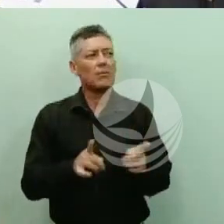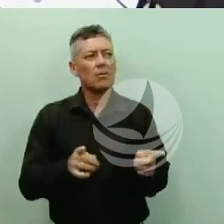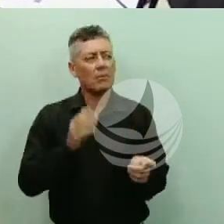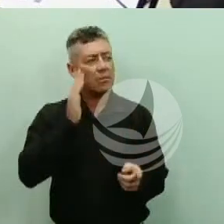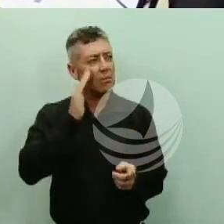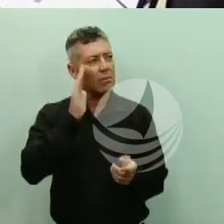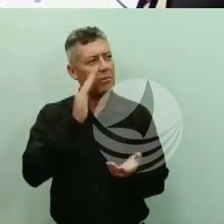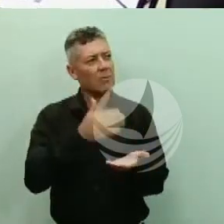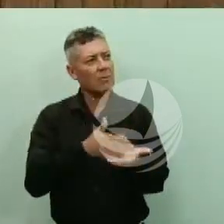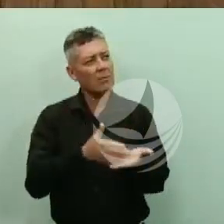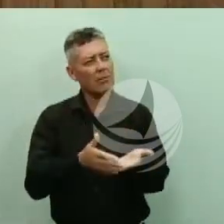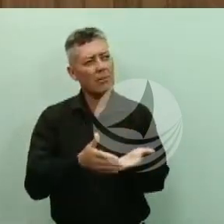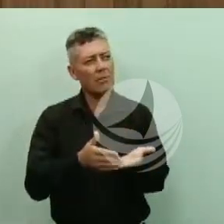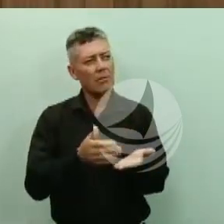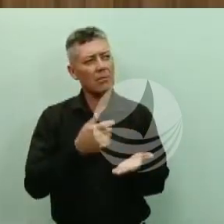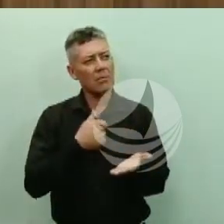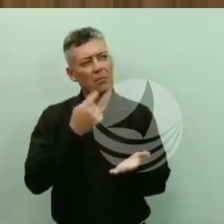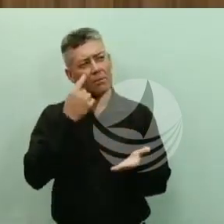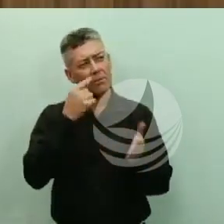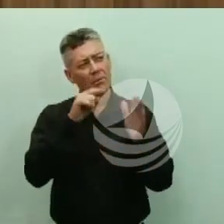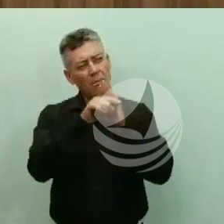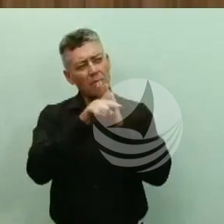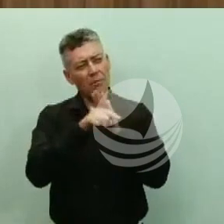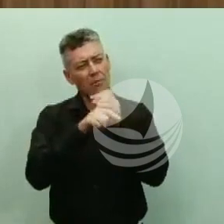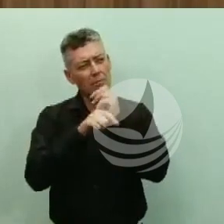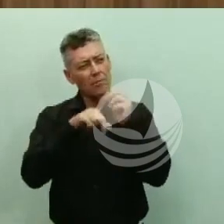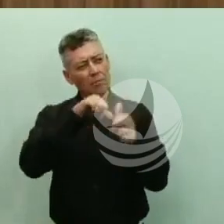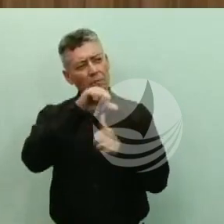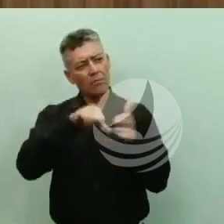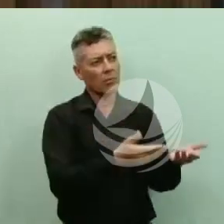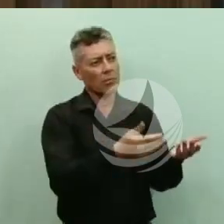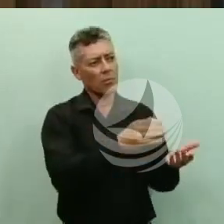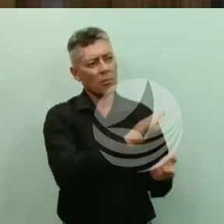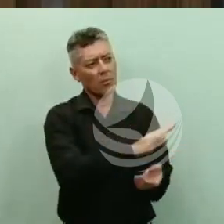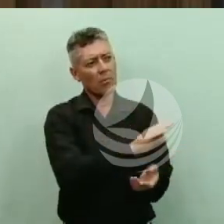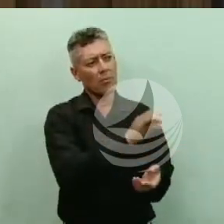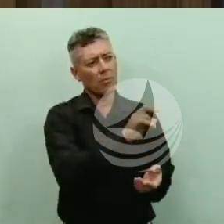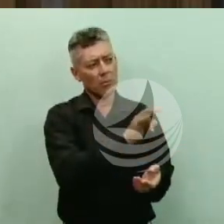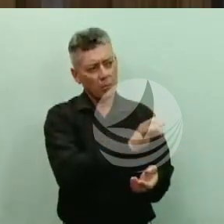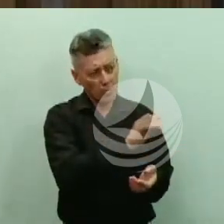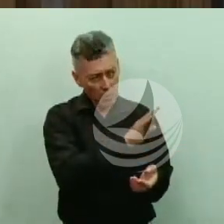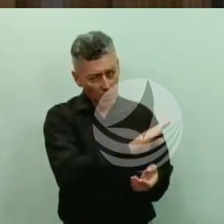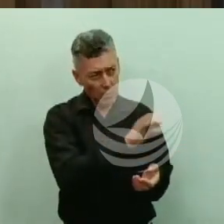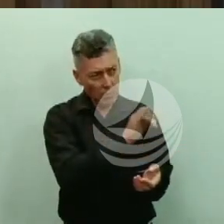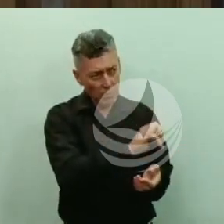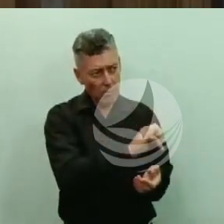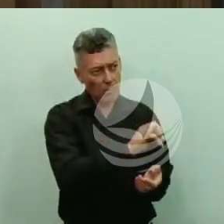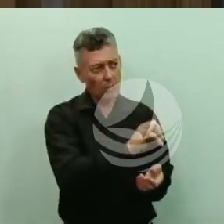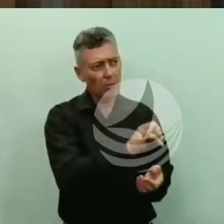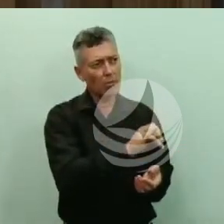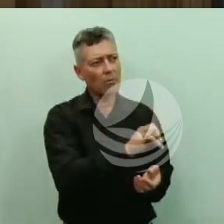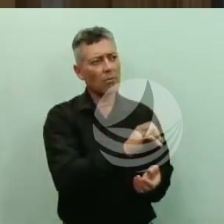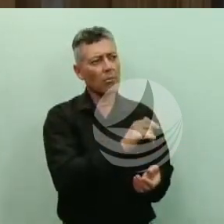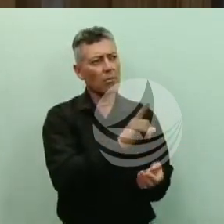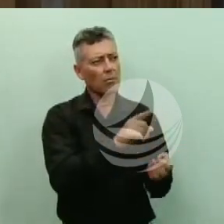quarta-feira, quando os vereadores apreciavam 140 vetos enviados pelo Executivo à